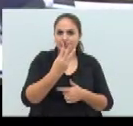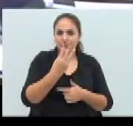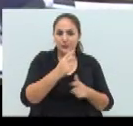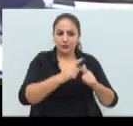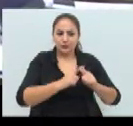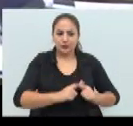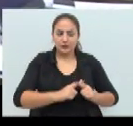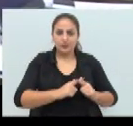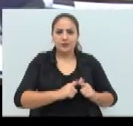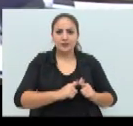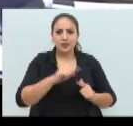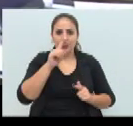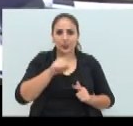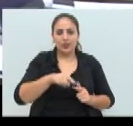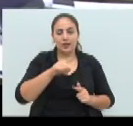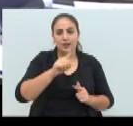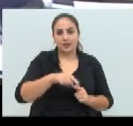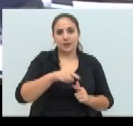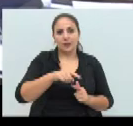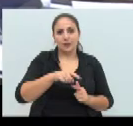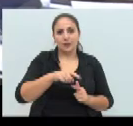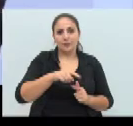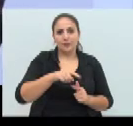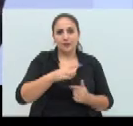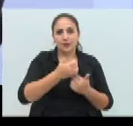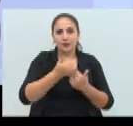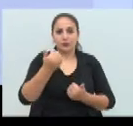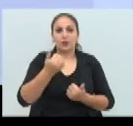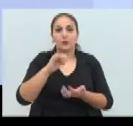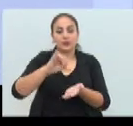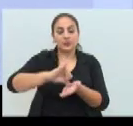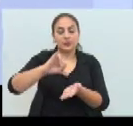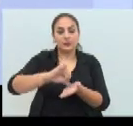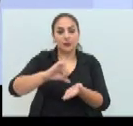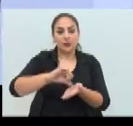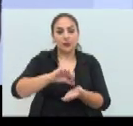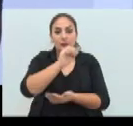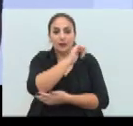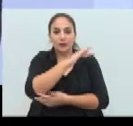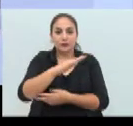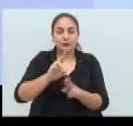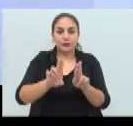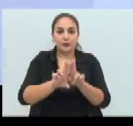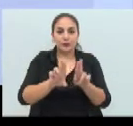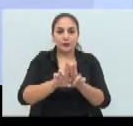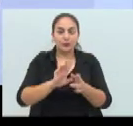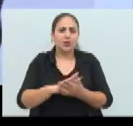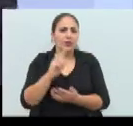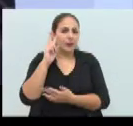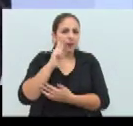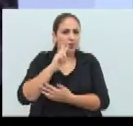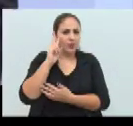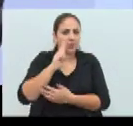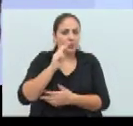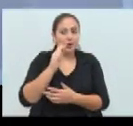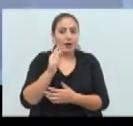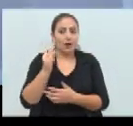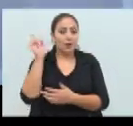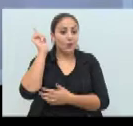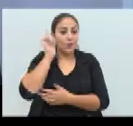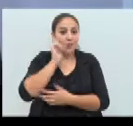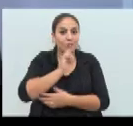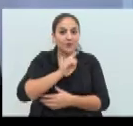o Diretório Central de Estudantes da UPF. Daquela época, recorda a conquista do transporte interno.